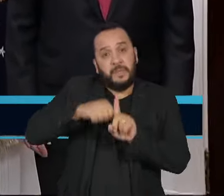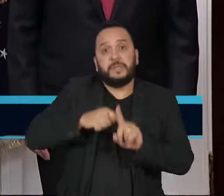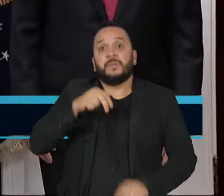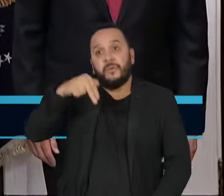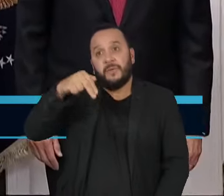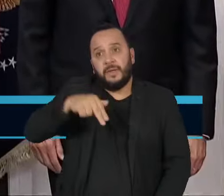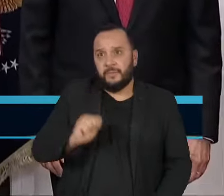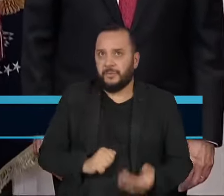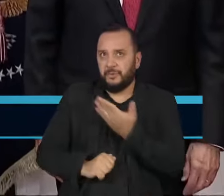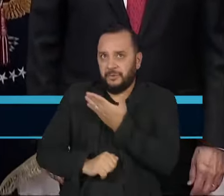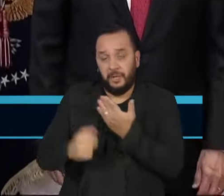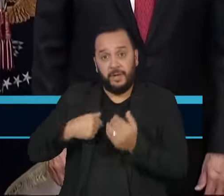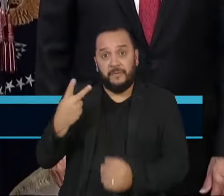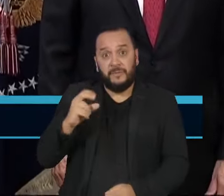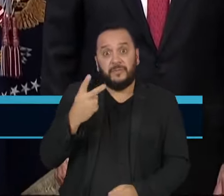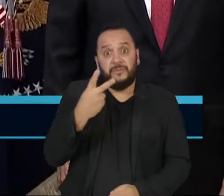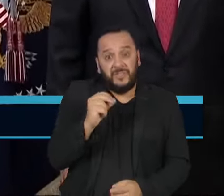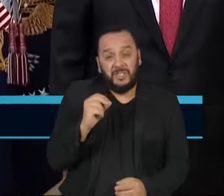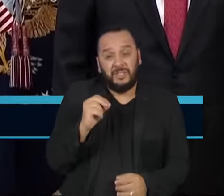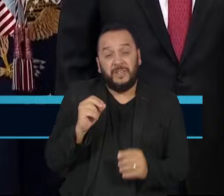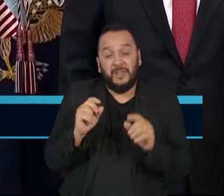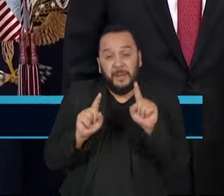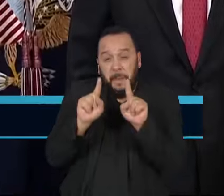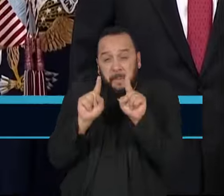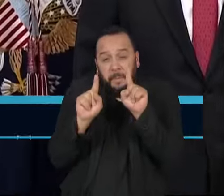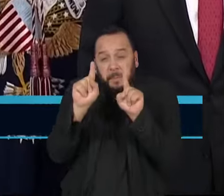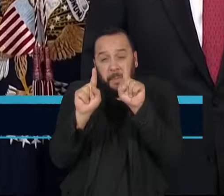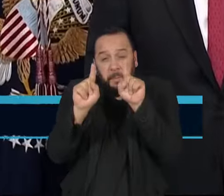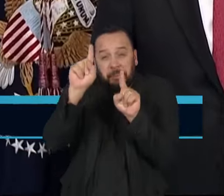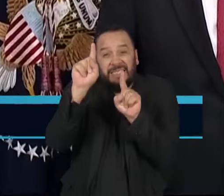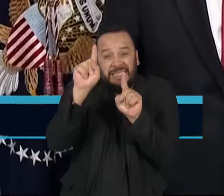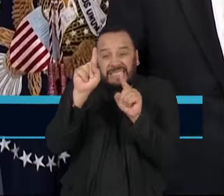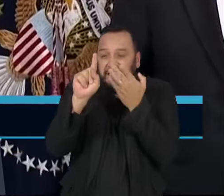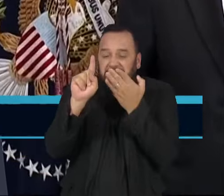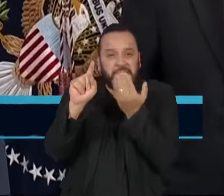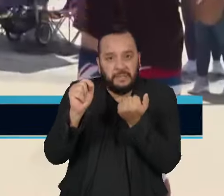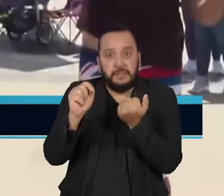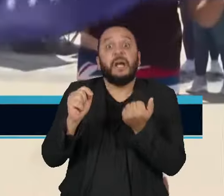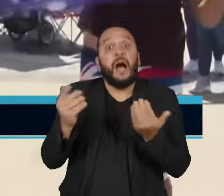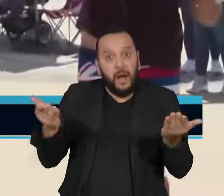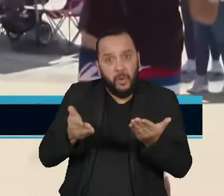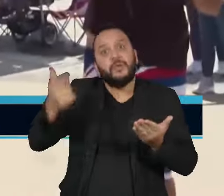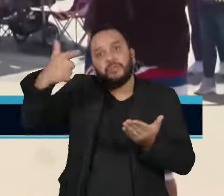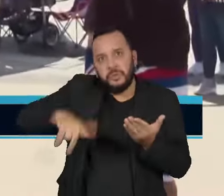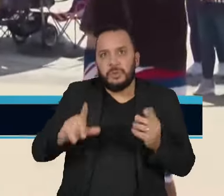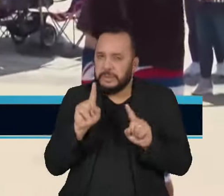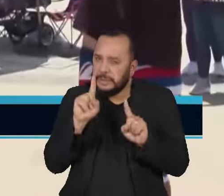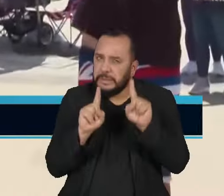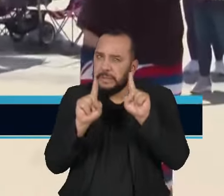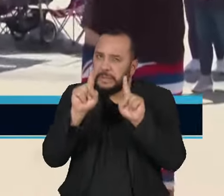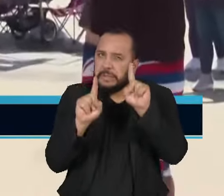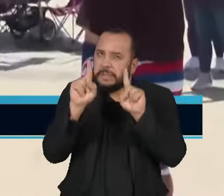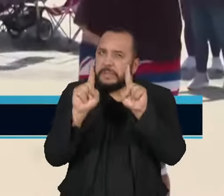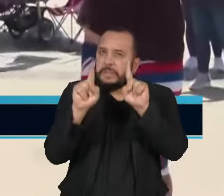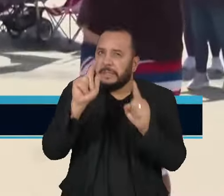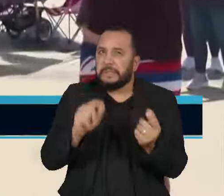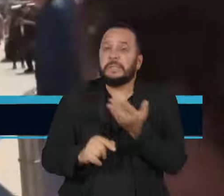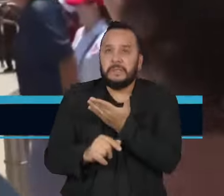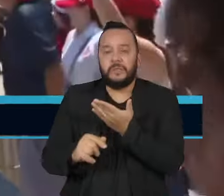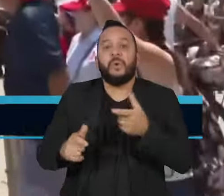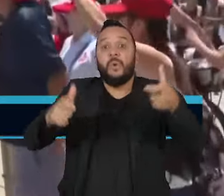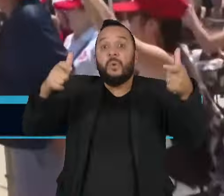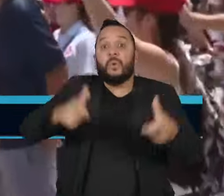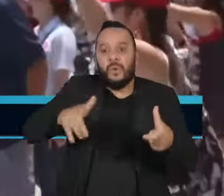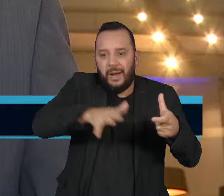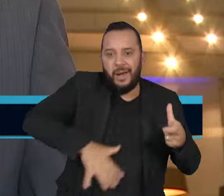vitória apertada e pesquisas recentes indicam uma disputa acirrada entre os dois, colocando Wisconsin em uma posição central no